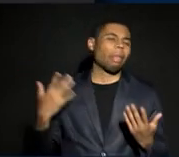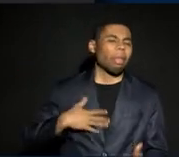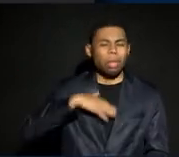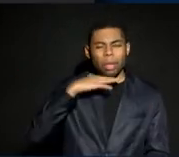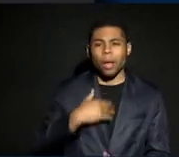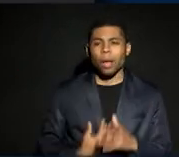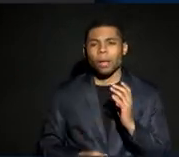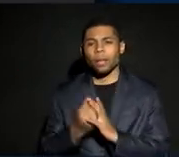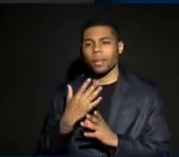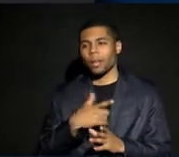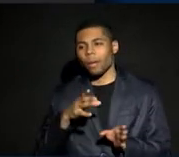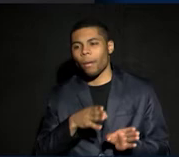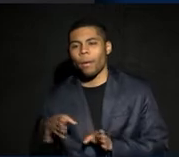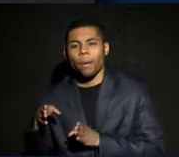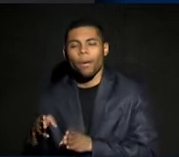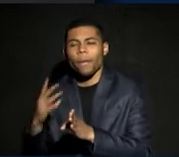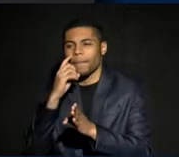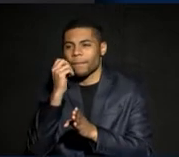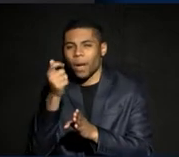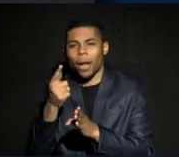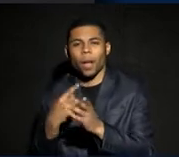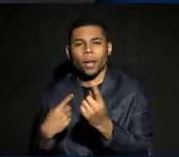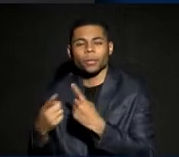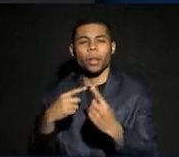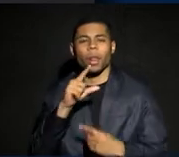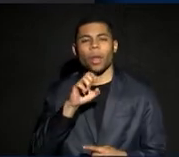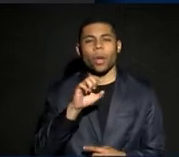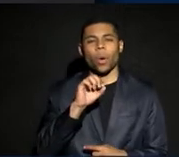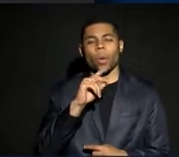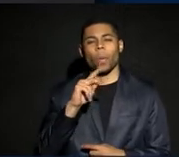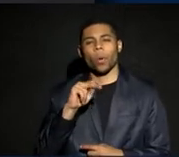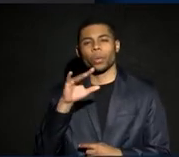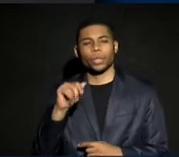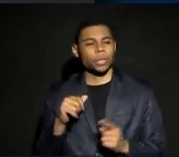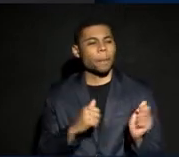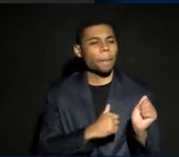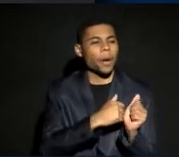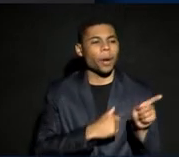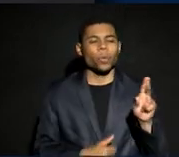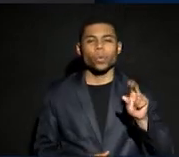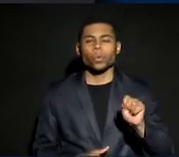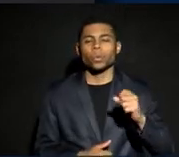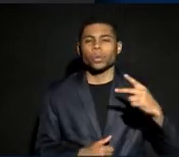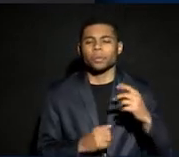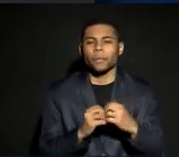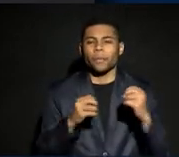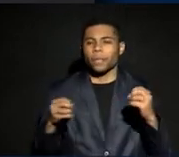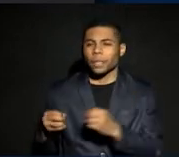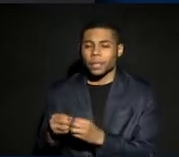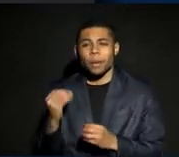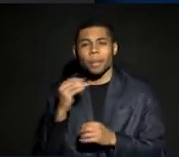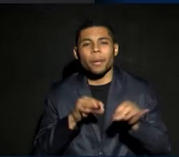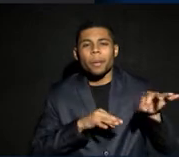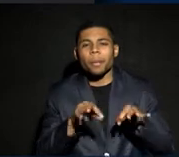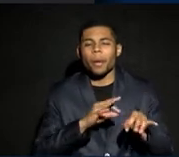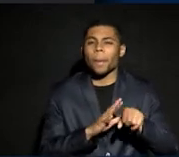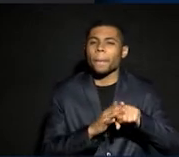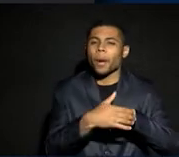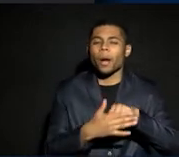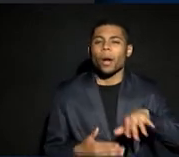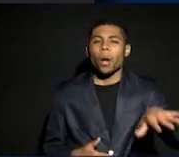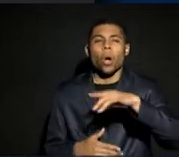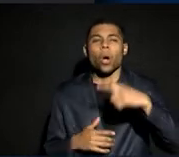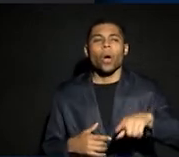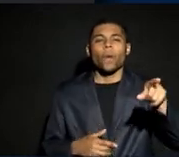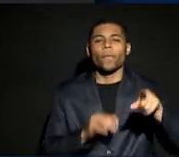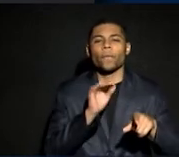zona mista ali na Vila Leopoldina, vizinha da USP, para planejar um bairro. Eu falo, ali a Foz do